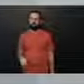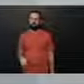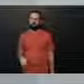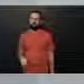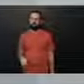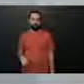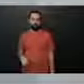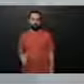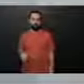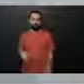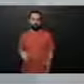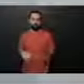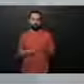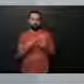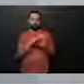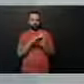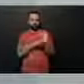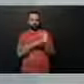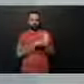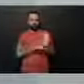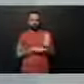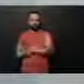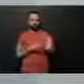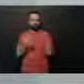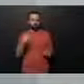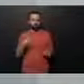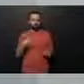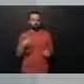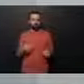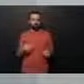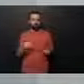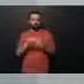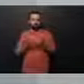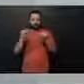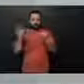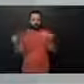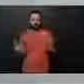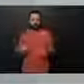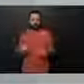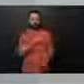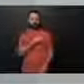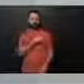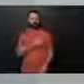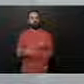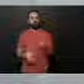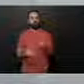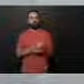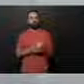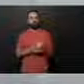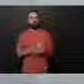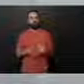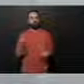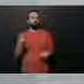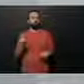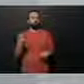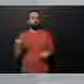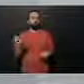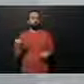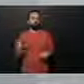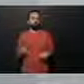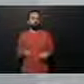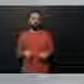A nossa rotina. Item 1. Sistema de numeração decimal, decomposição e composição de